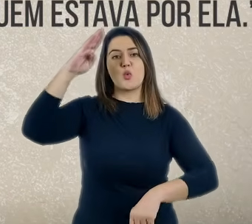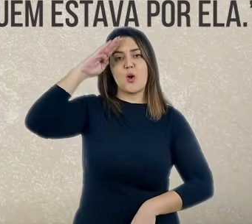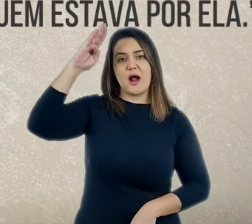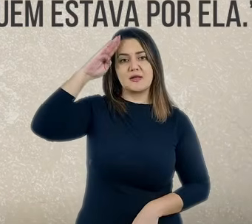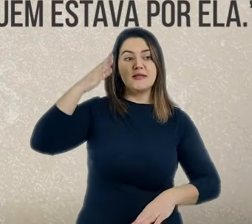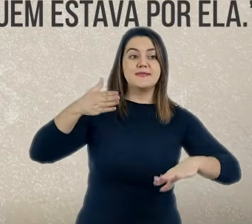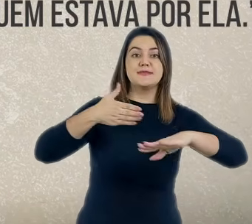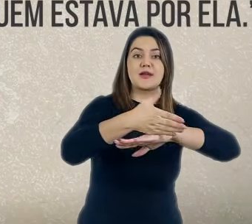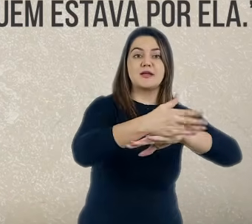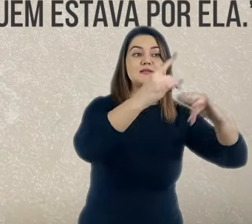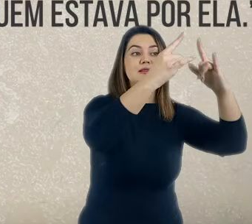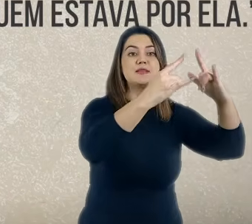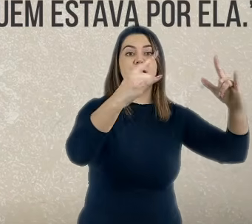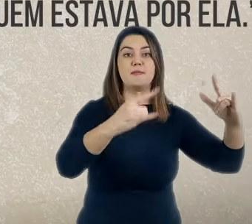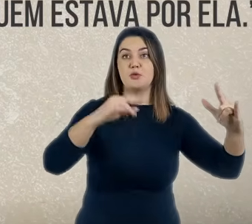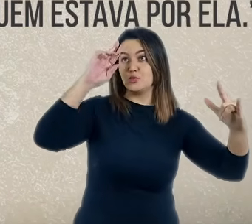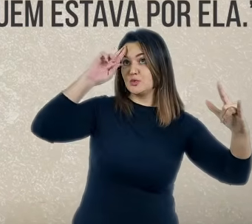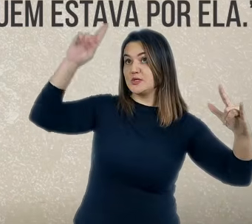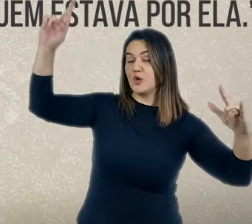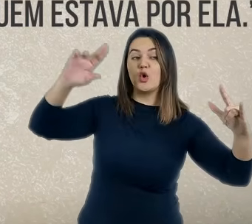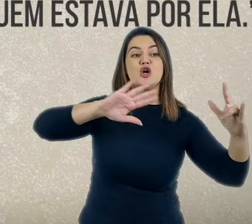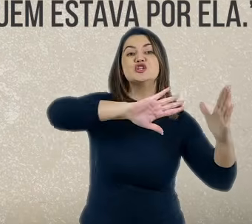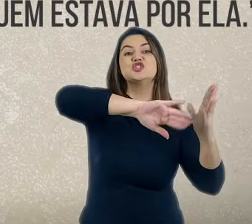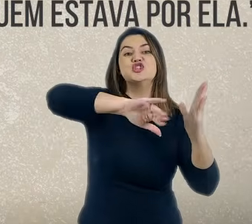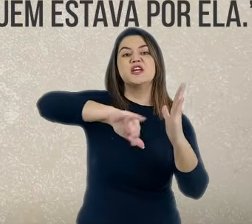porta que tirassem do templo do Senhor